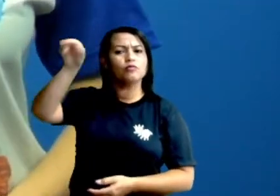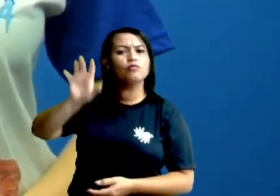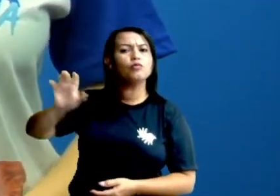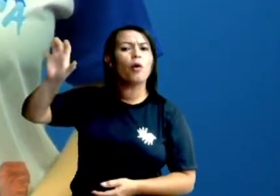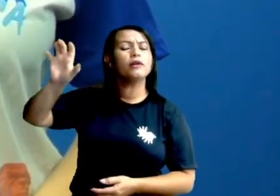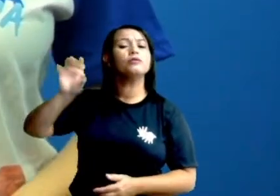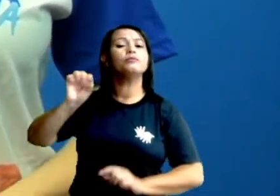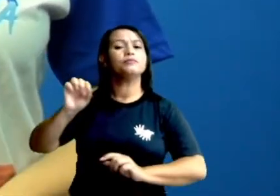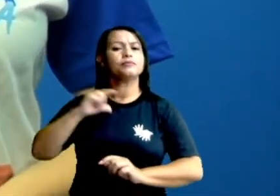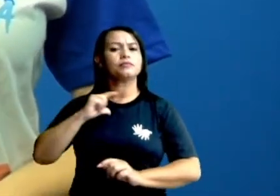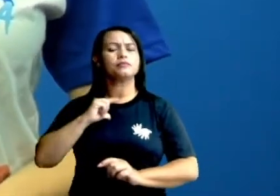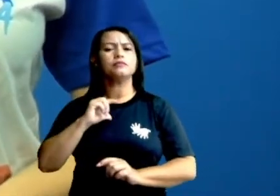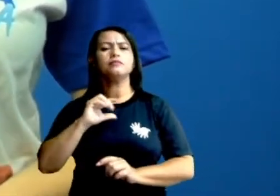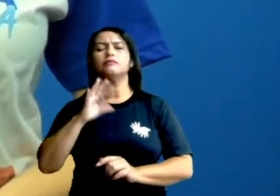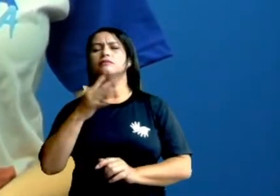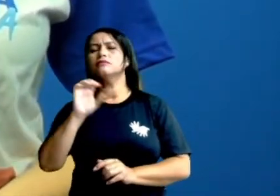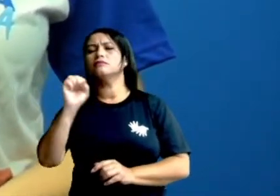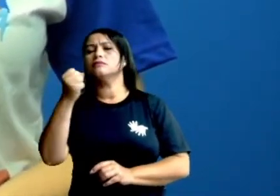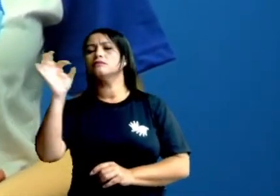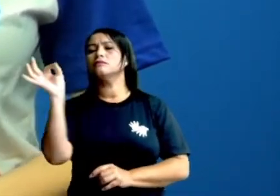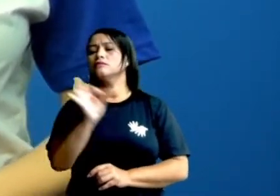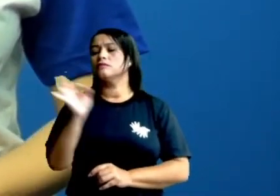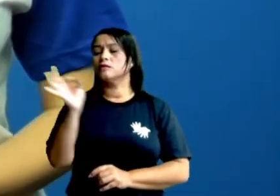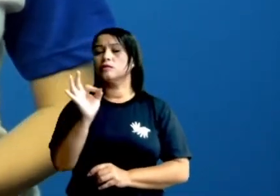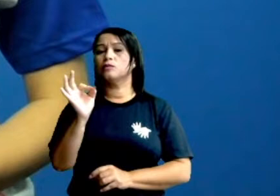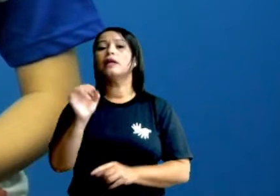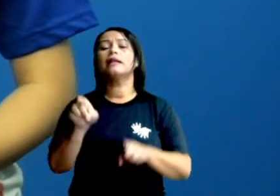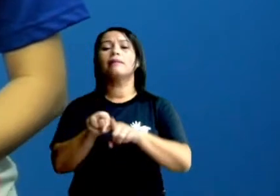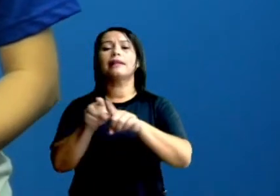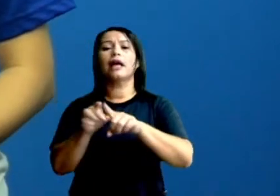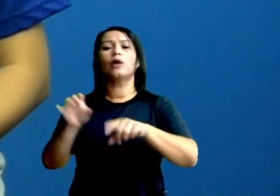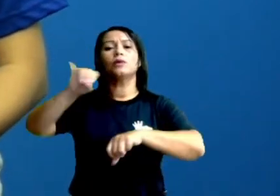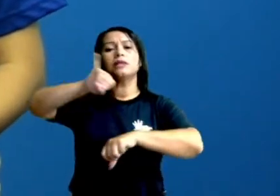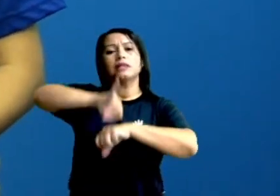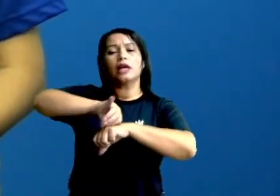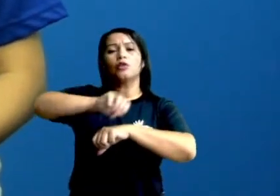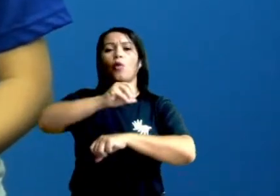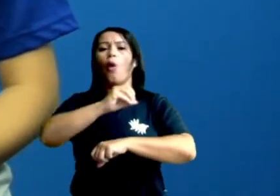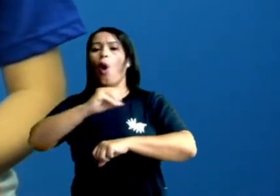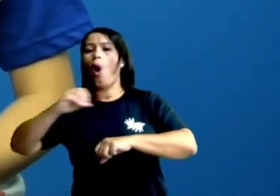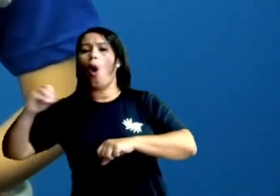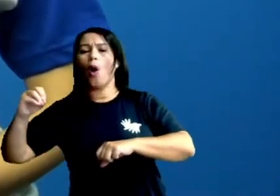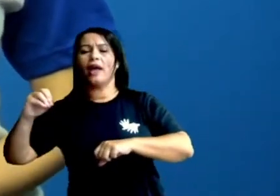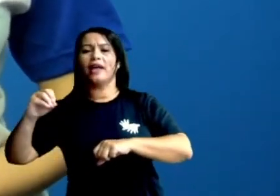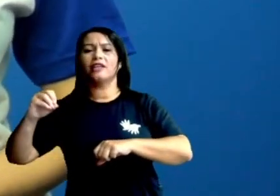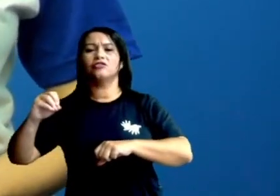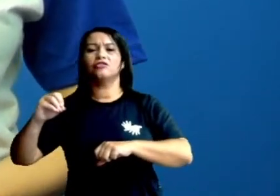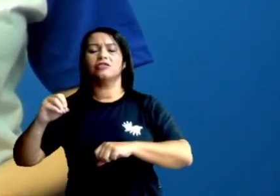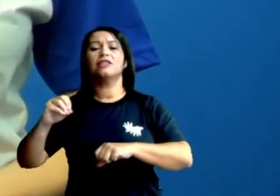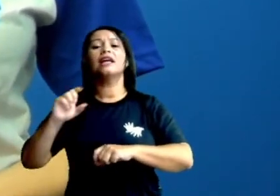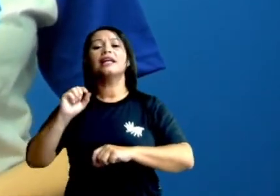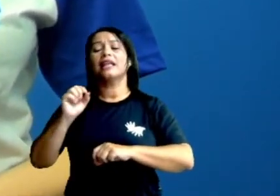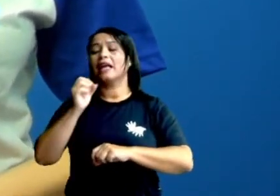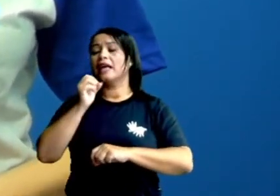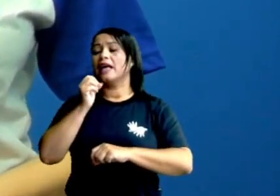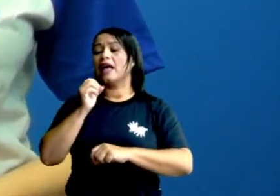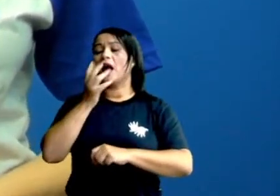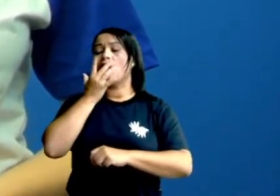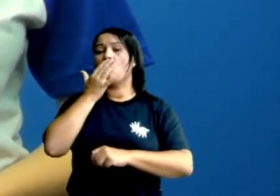Essa região é composta de 8%. E o Centro-Oeste é o menorzinho, tá? Está destacado de verde